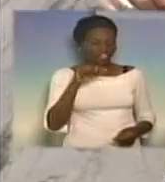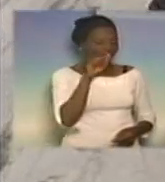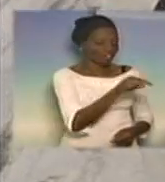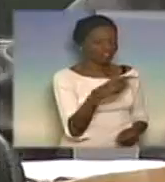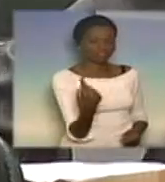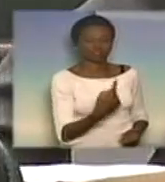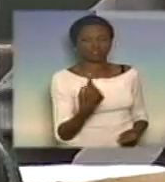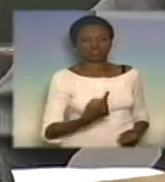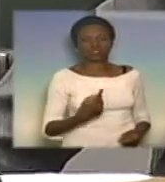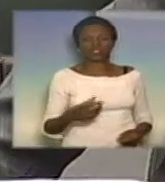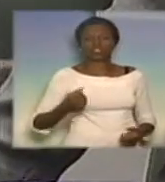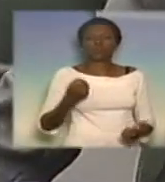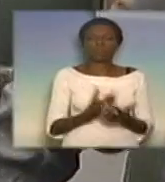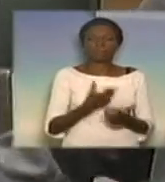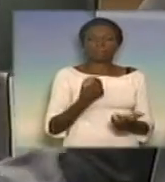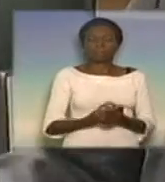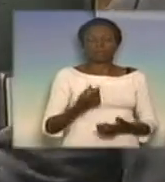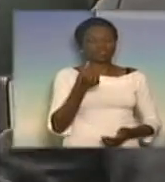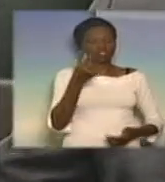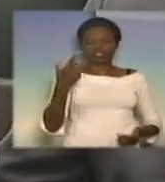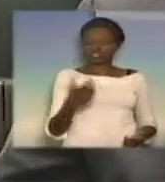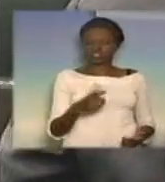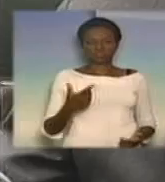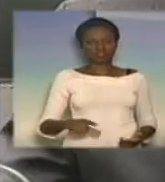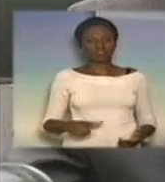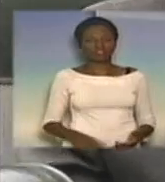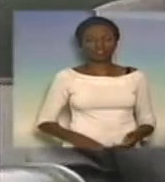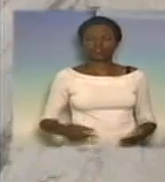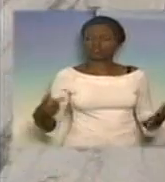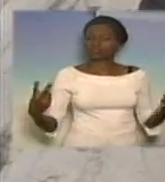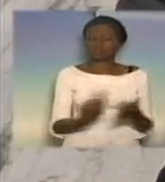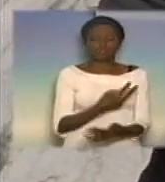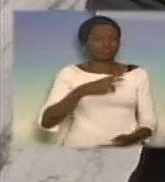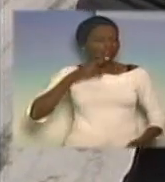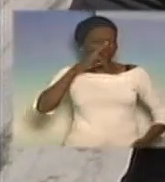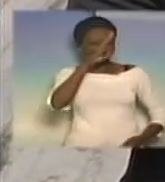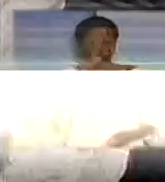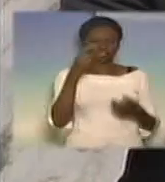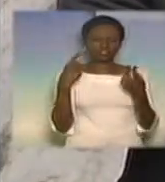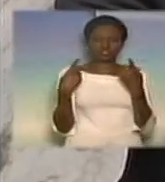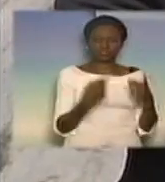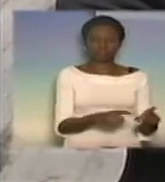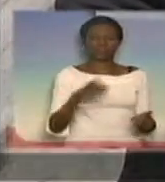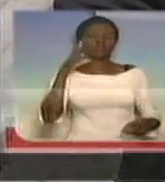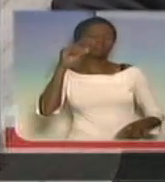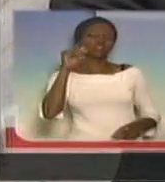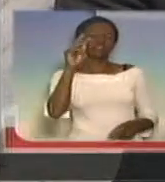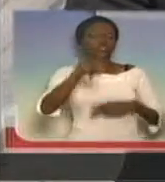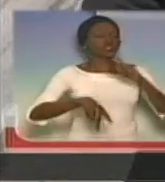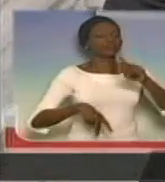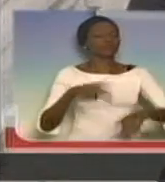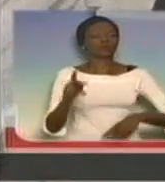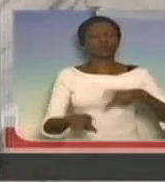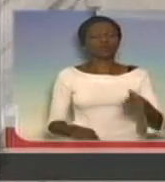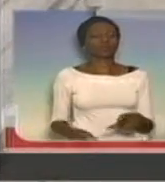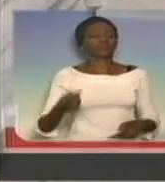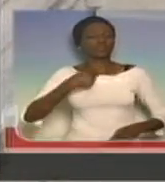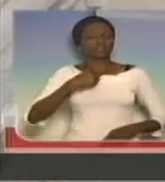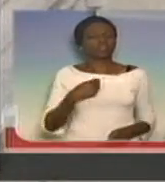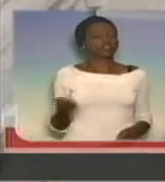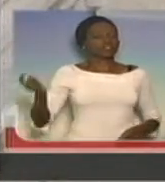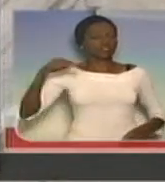ele não tem. Então isso é um absurdo, é um abuso contra os funcionários públicos, e eu aqui, senhor presidente, falo em nome dos